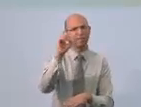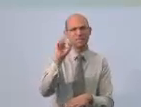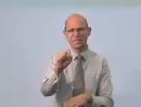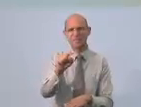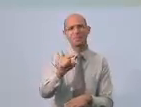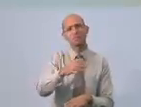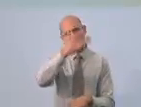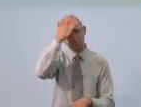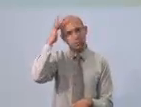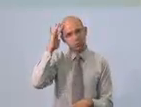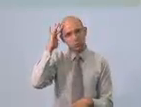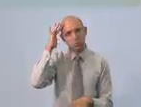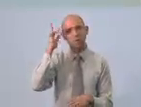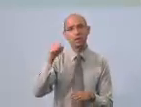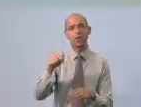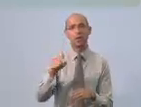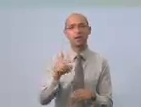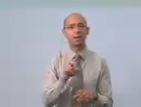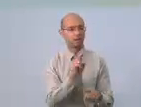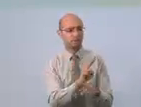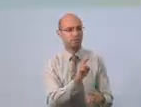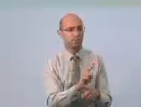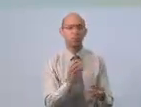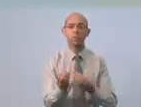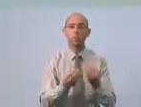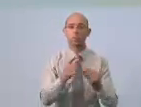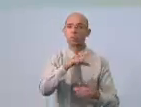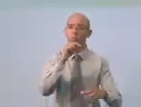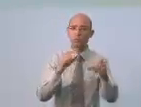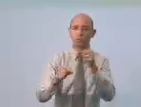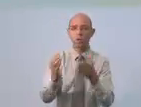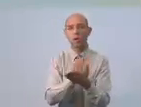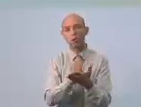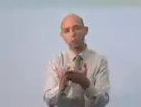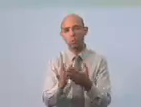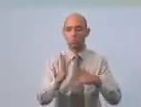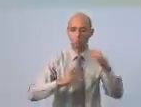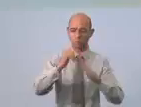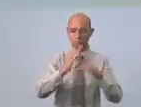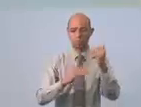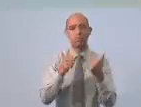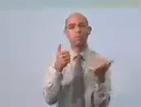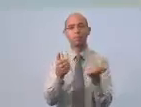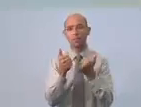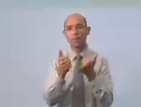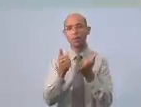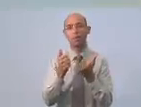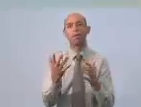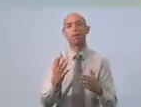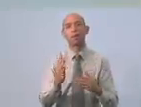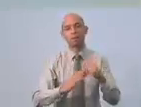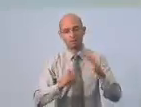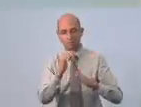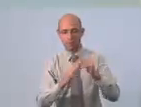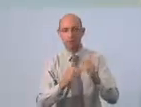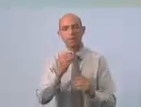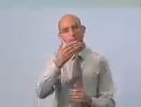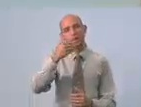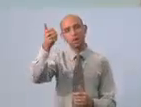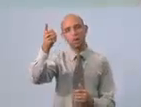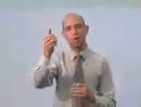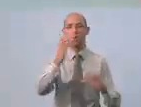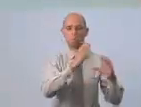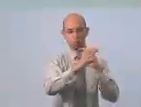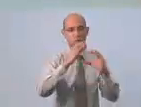entre elas algumas foram escolhidas, aquelas que tinham mais desenvoltura, com maior habilidade para